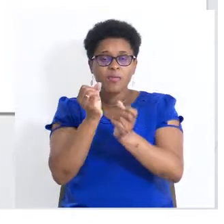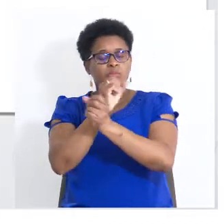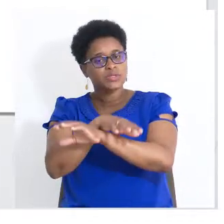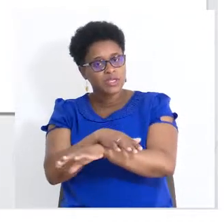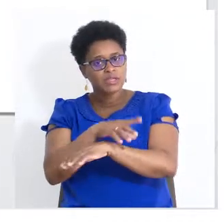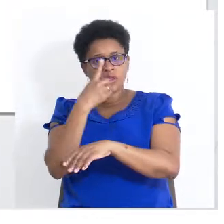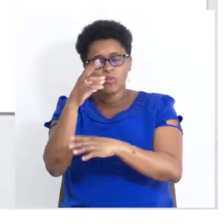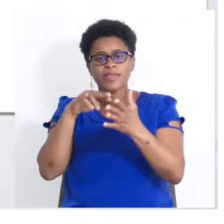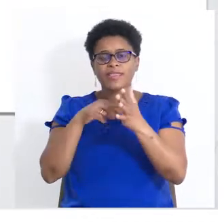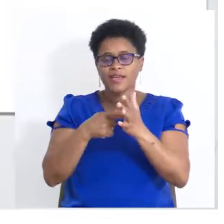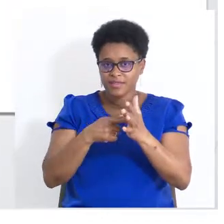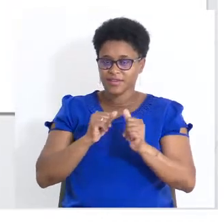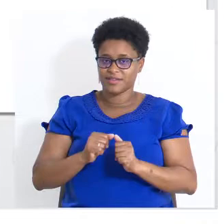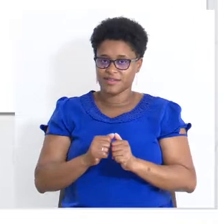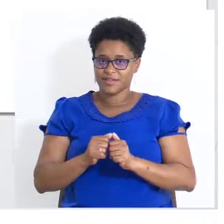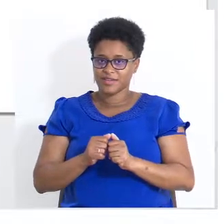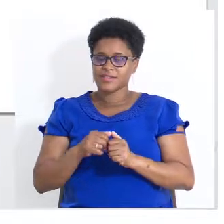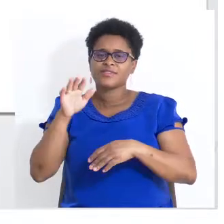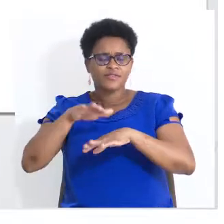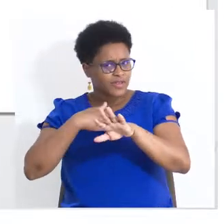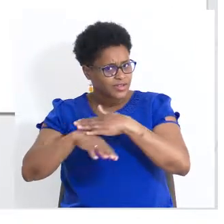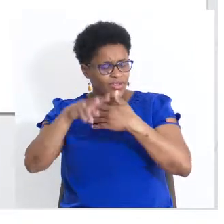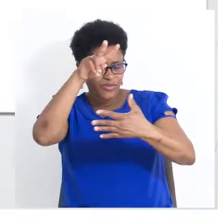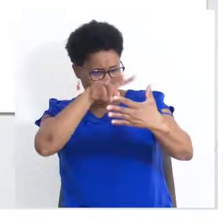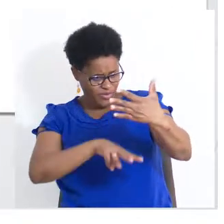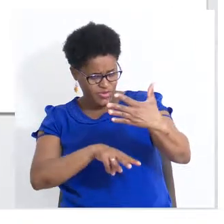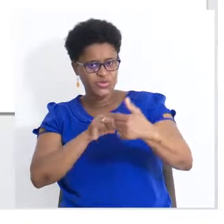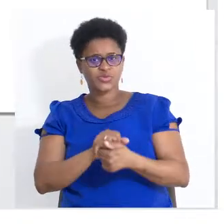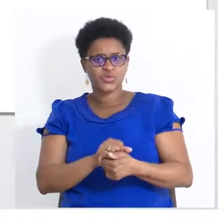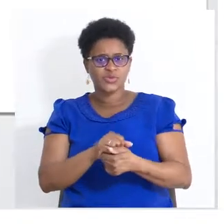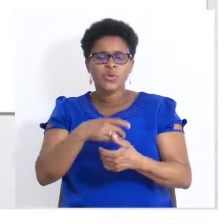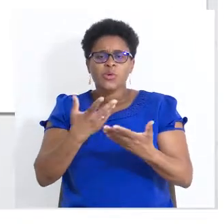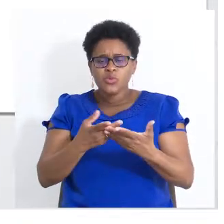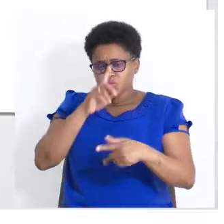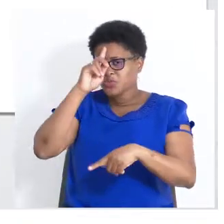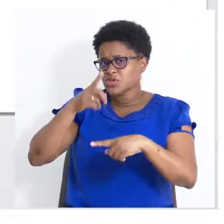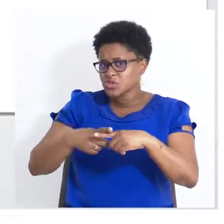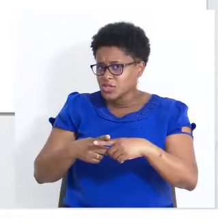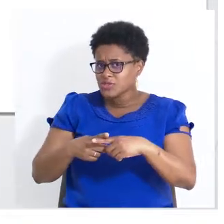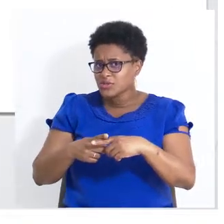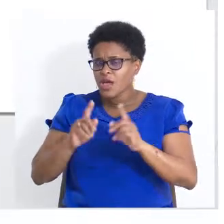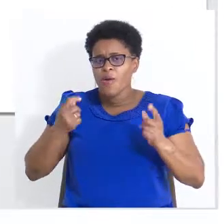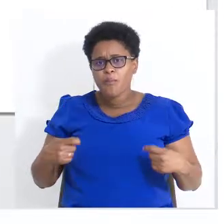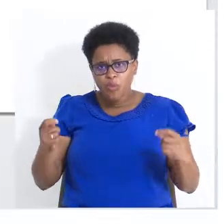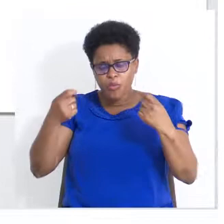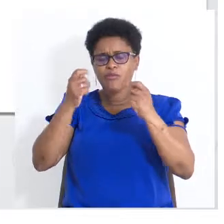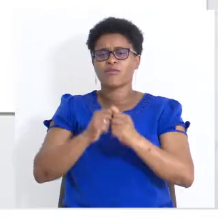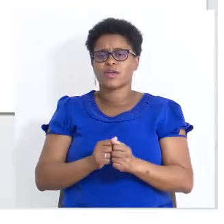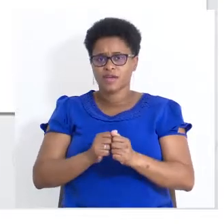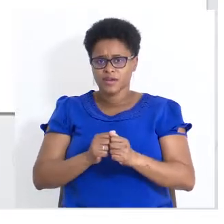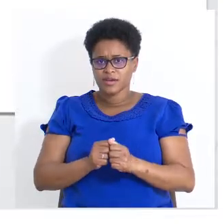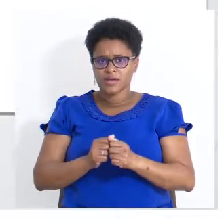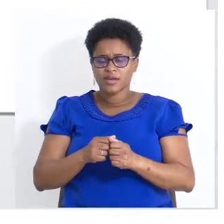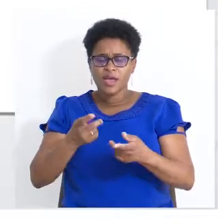a publicidade é uma técnica de produzir textos cujo objetivo é